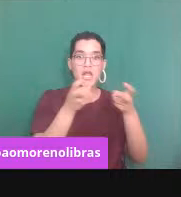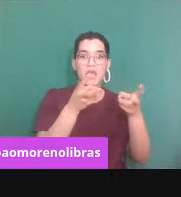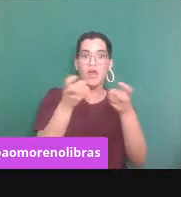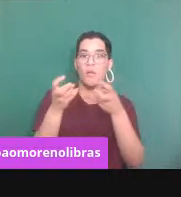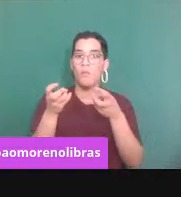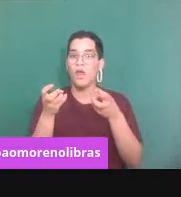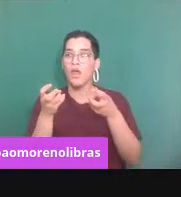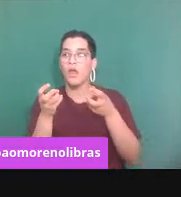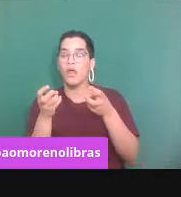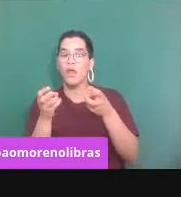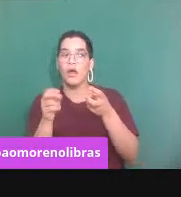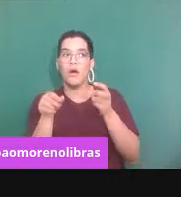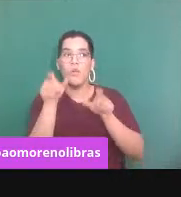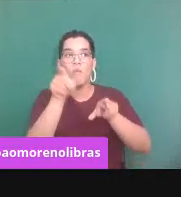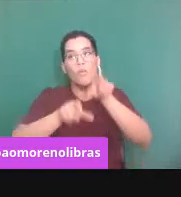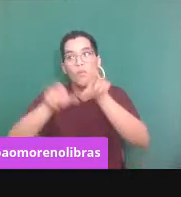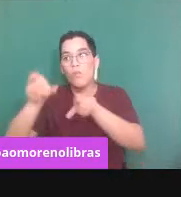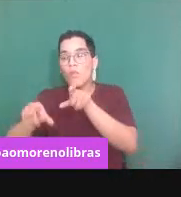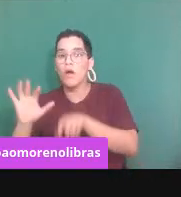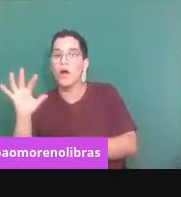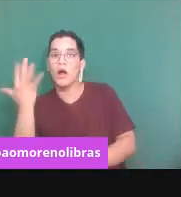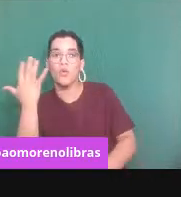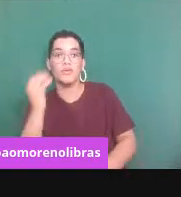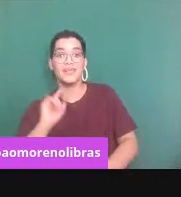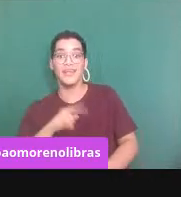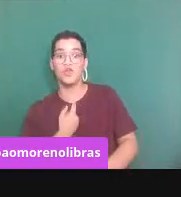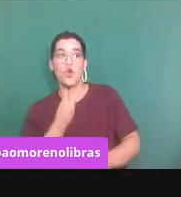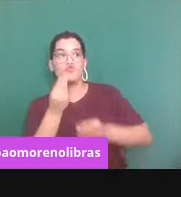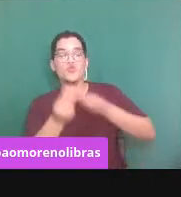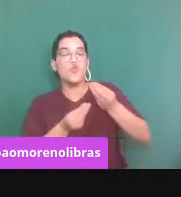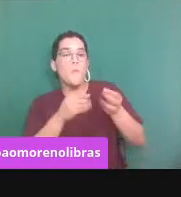para poder dar a nossa contribuição.